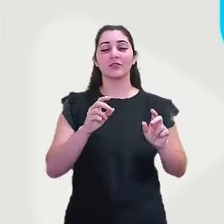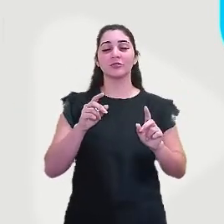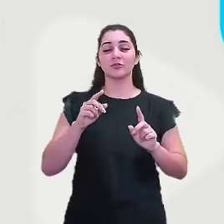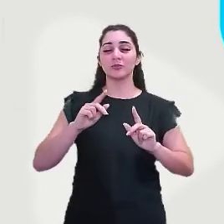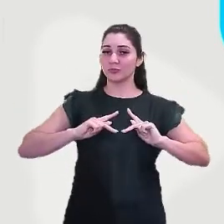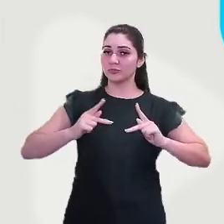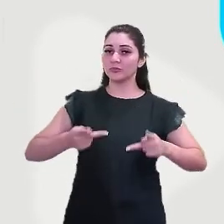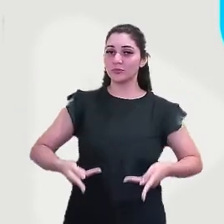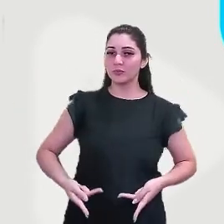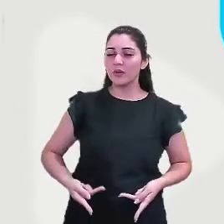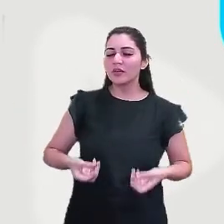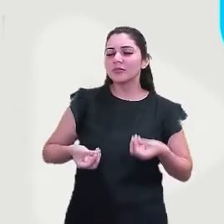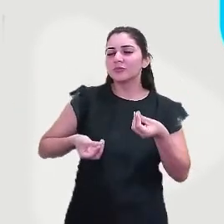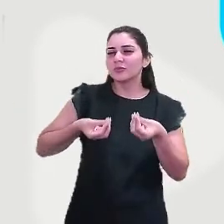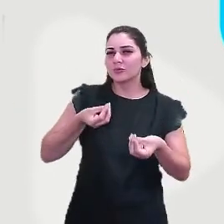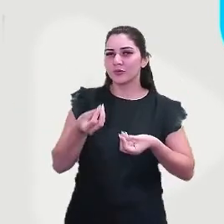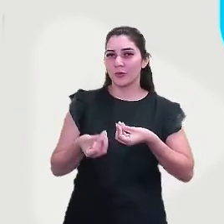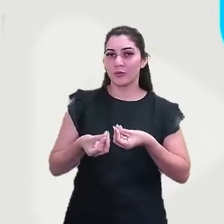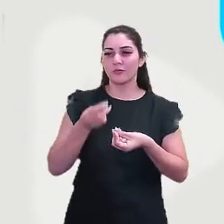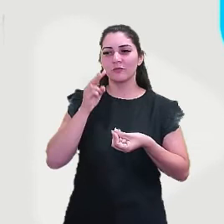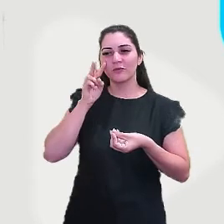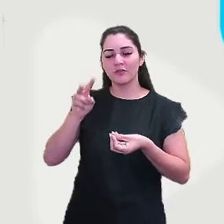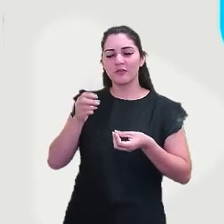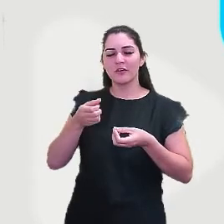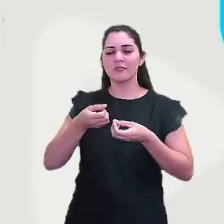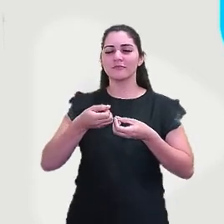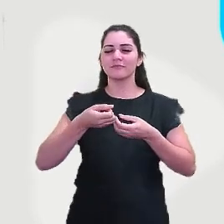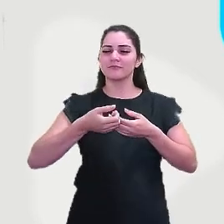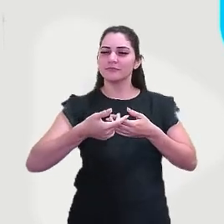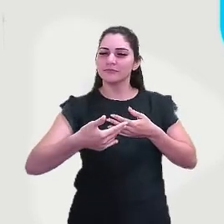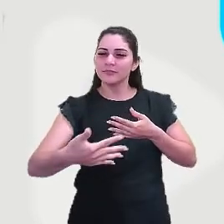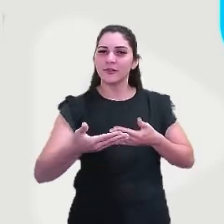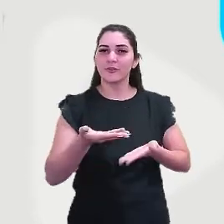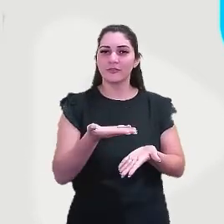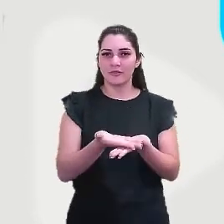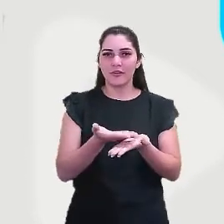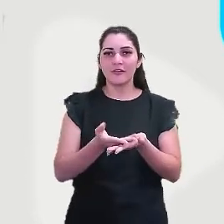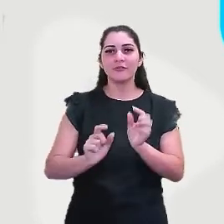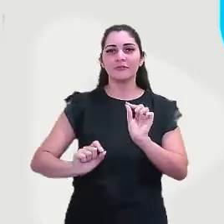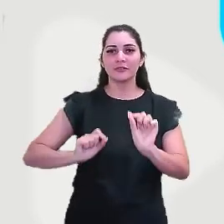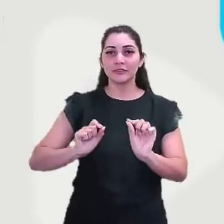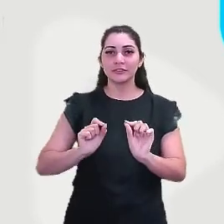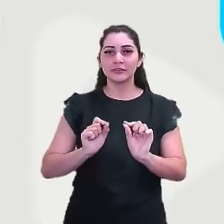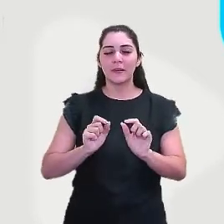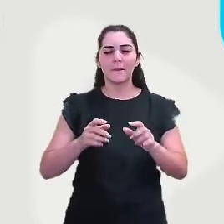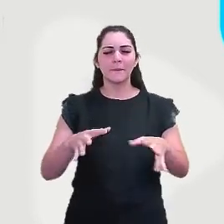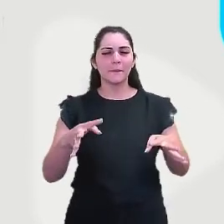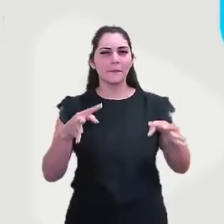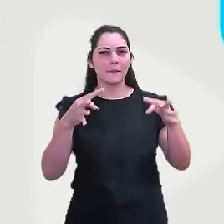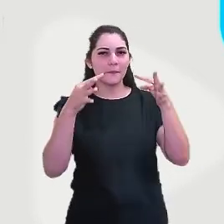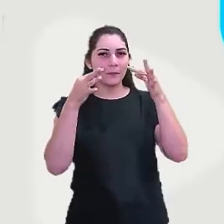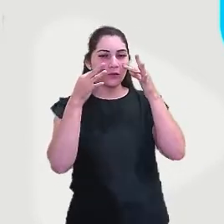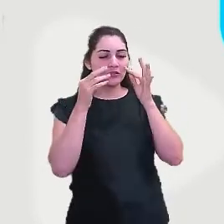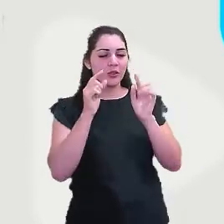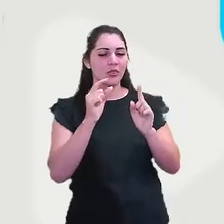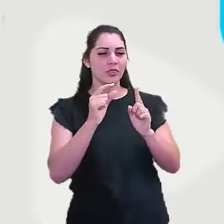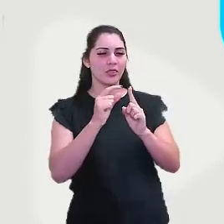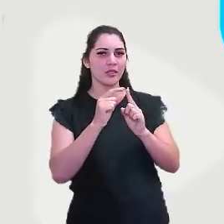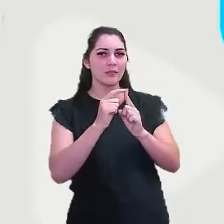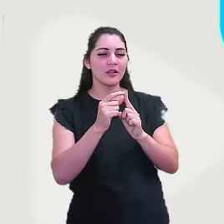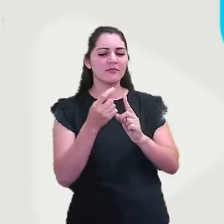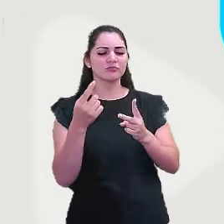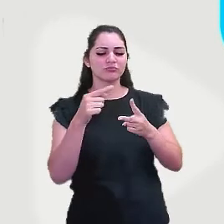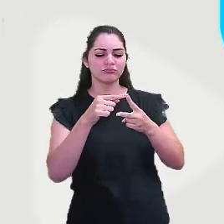tá? Como vocês vão ver no decorrer da nossa aula, no caminhar da nossa aula. E preste atenção nessa palavrinha que eu vou dizer para você, dessas